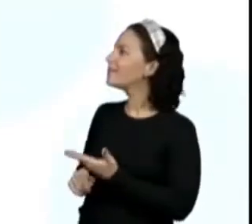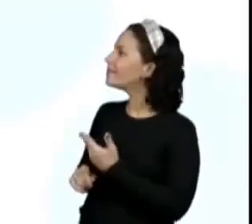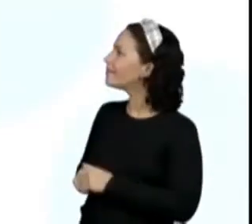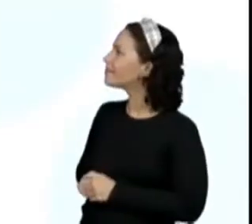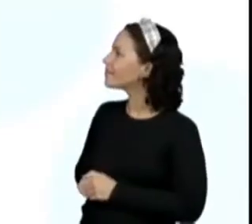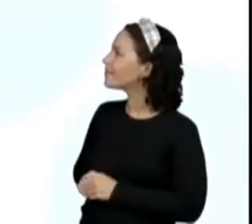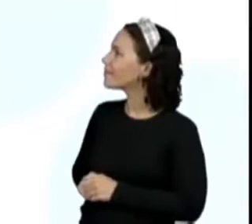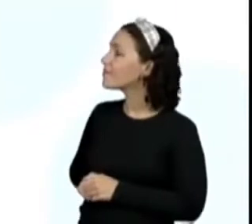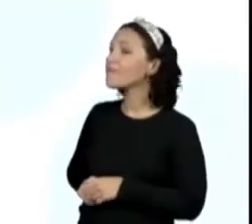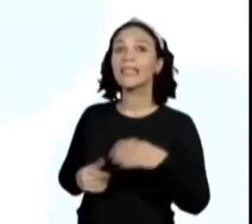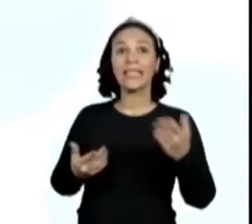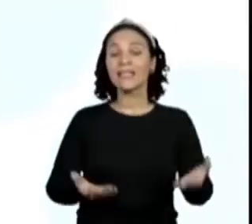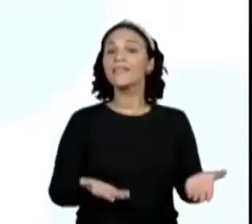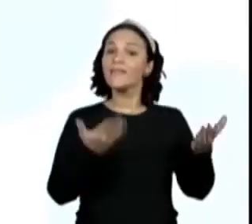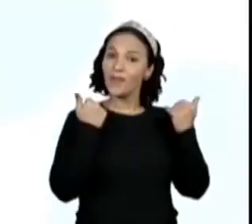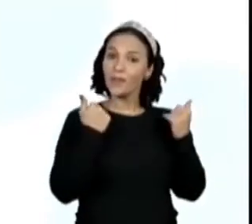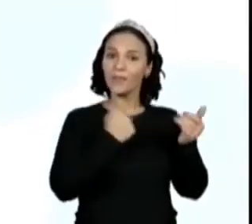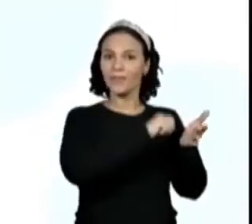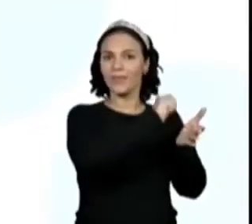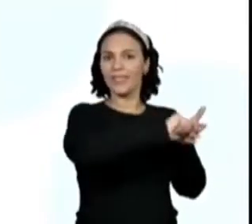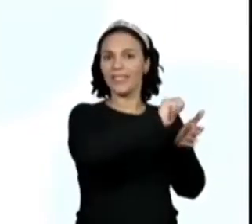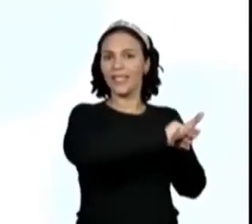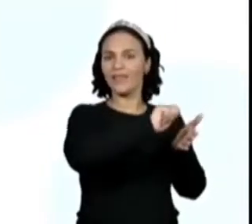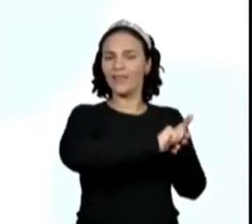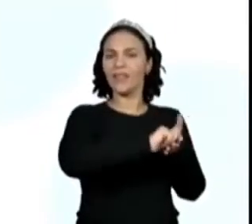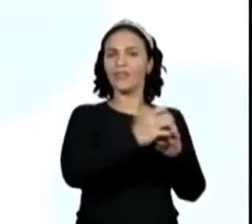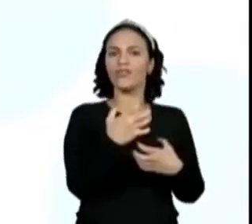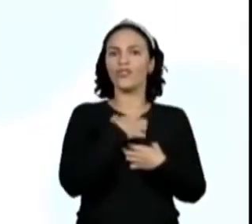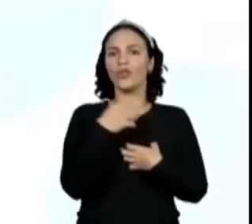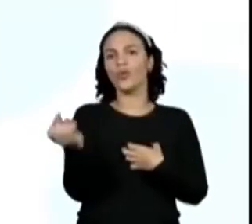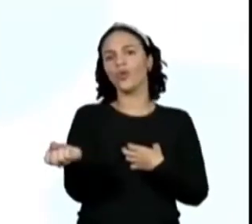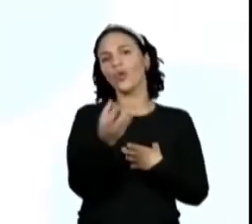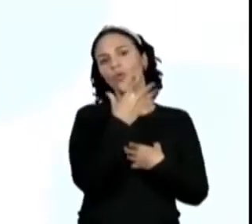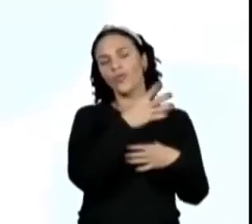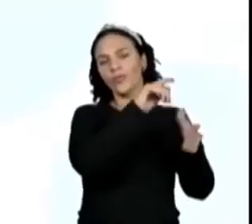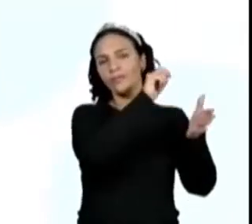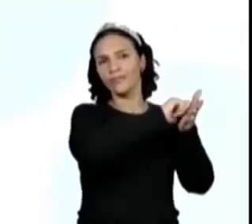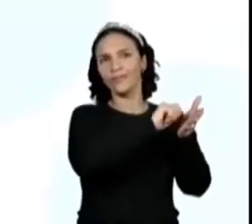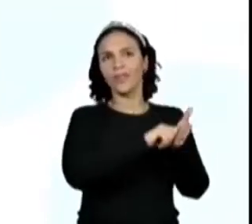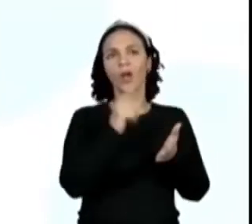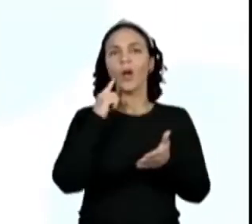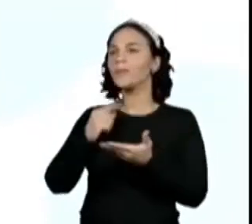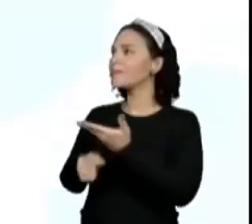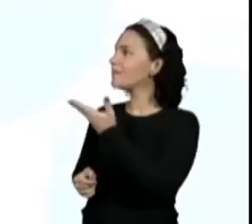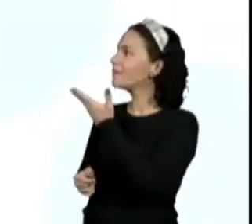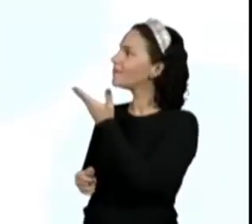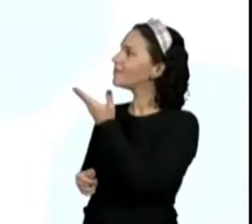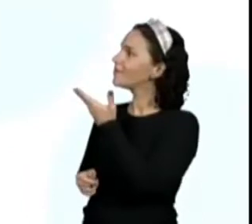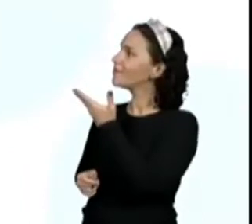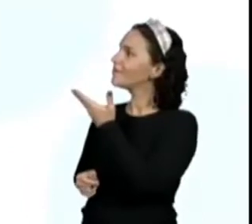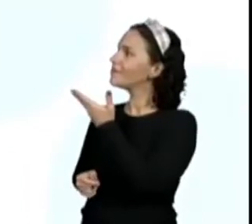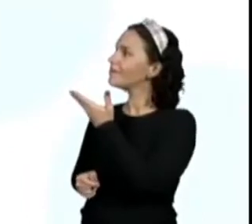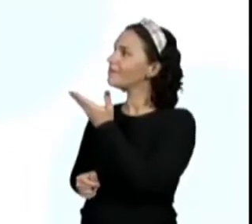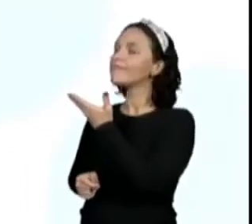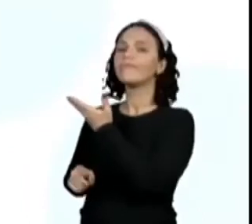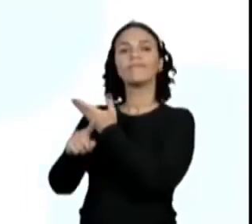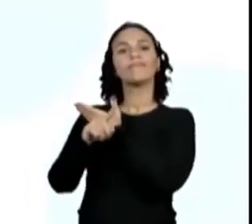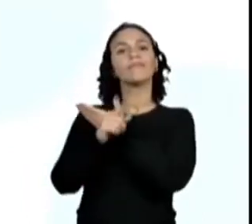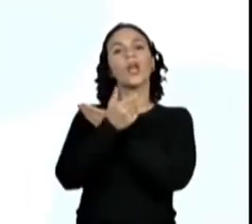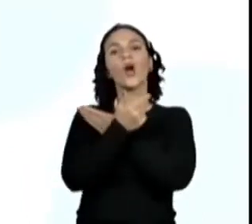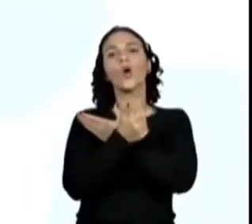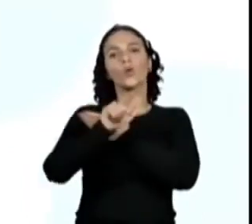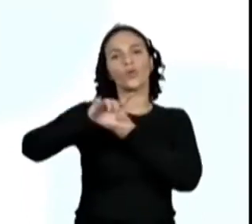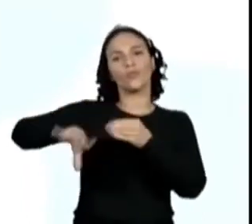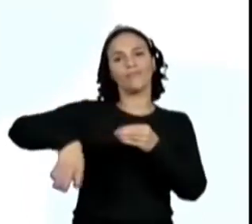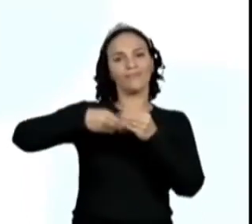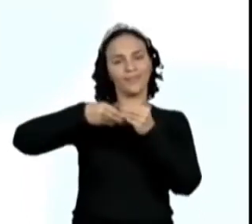vamos escrever uma nova versão. Então, vamos guardar bem essa palavrinha aqui, ó, nova versão. Eu diria